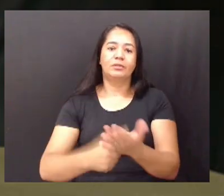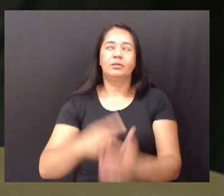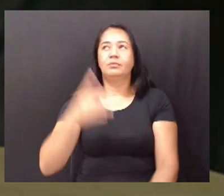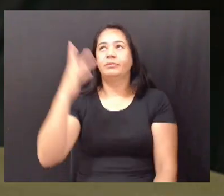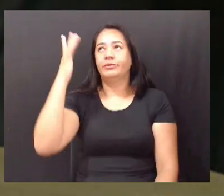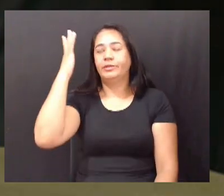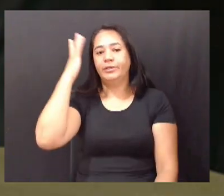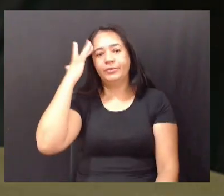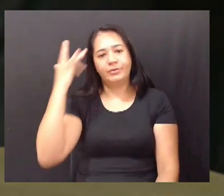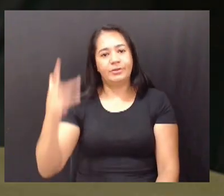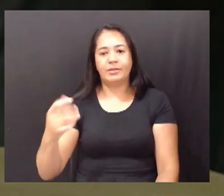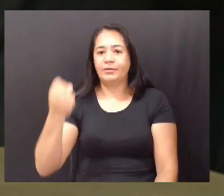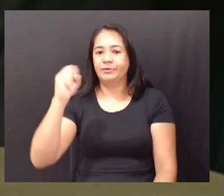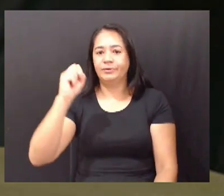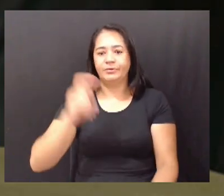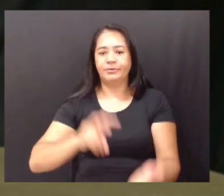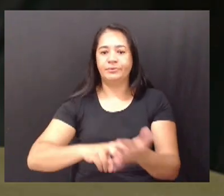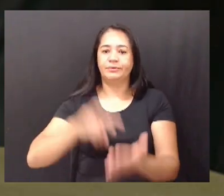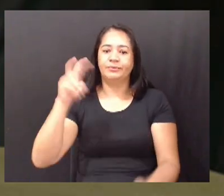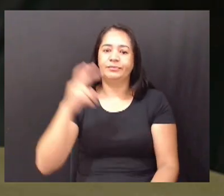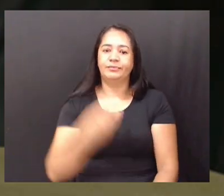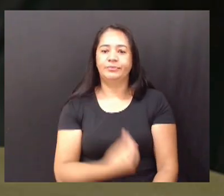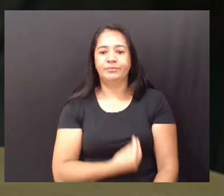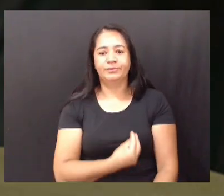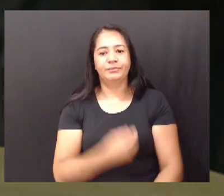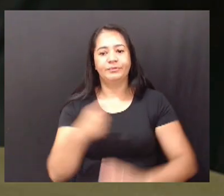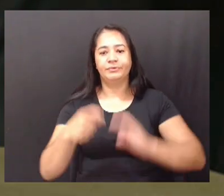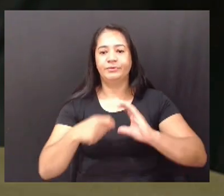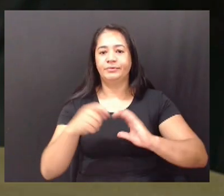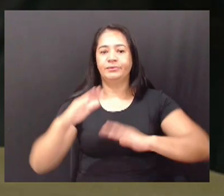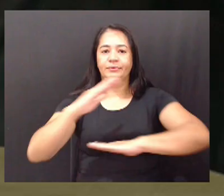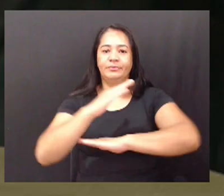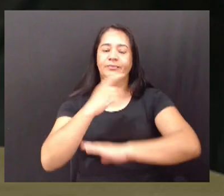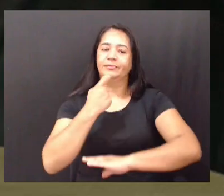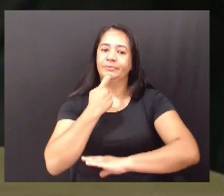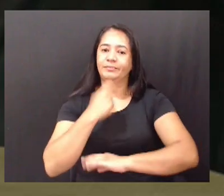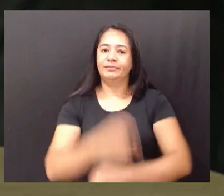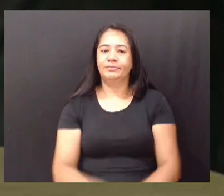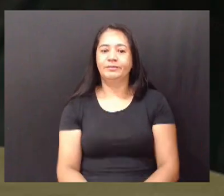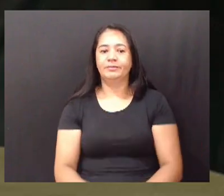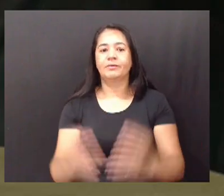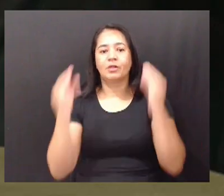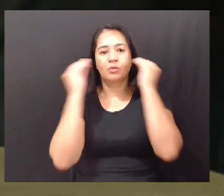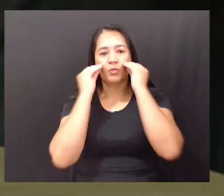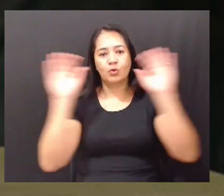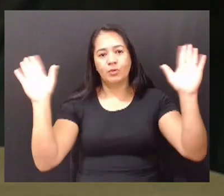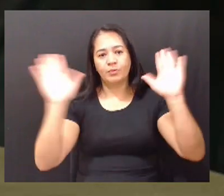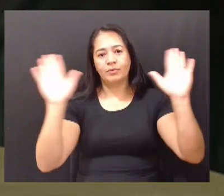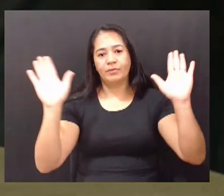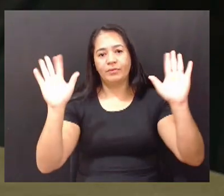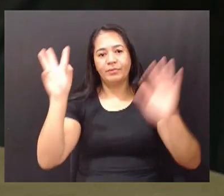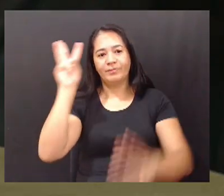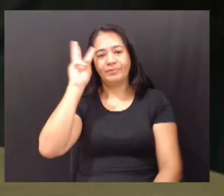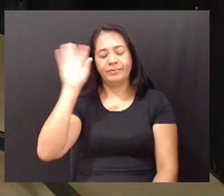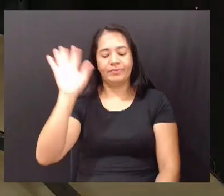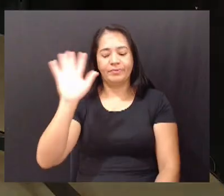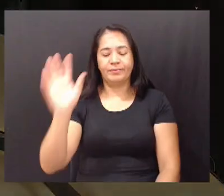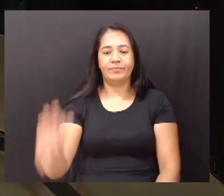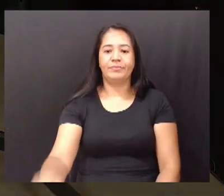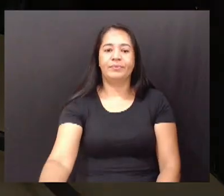ao vivo, Estúdio Câmara, aqui na TV Câmara Campinas. Beijo, linda terça-feira e até lá. Tchau, tchau.